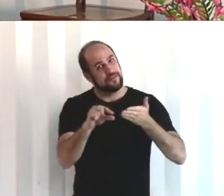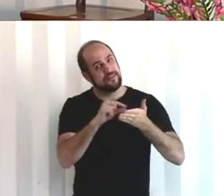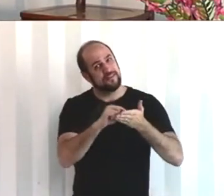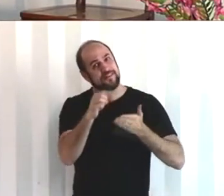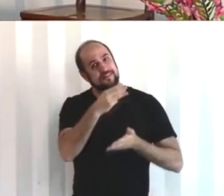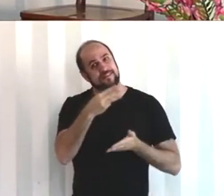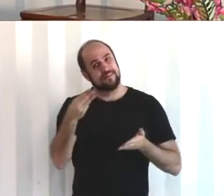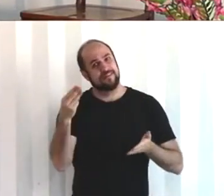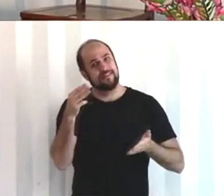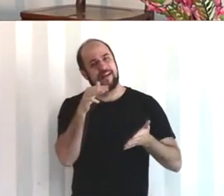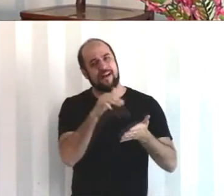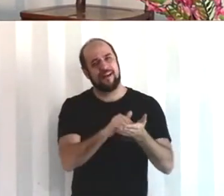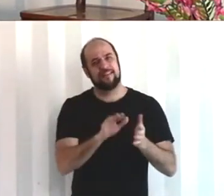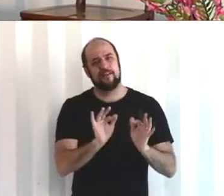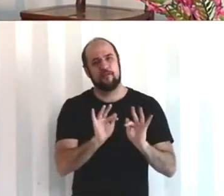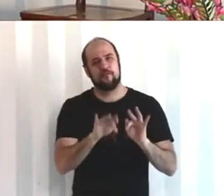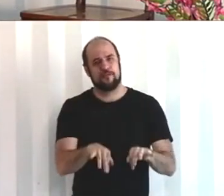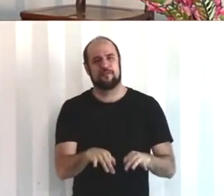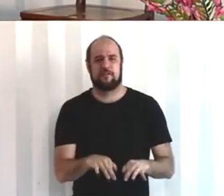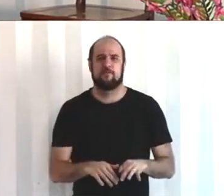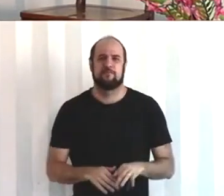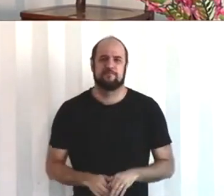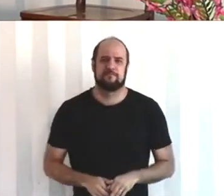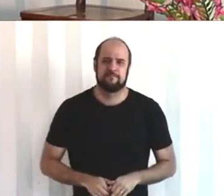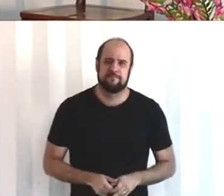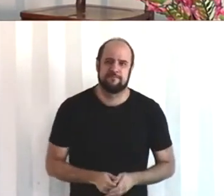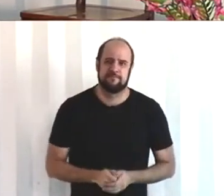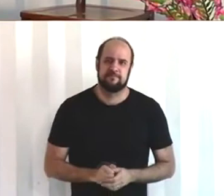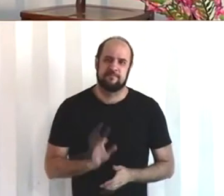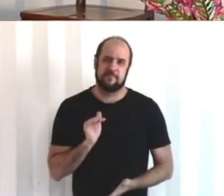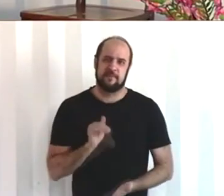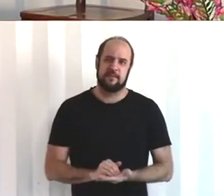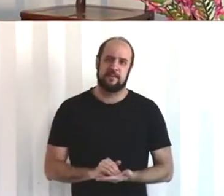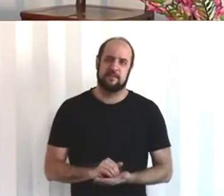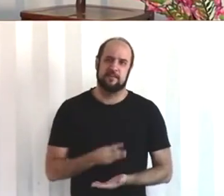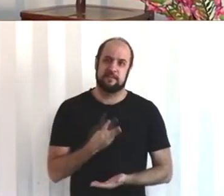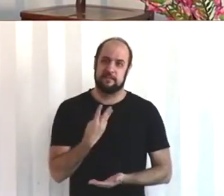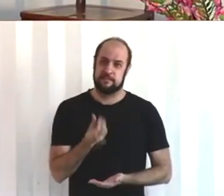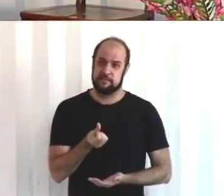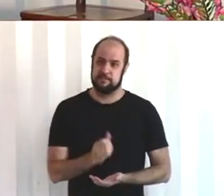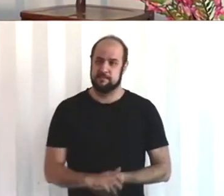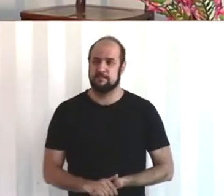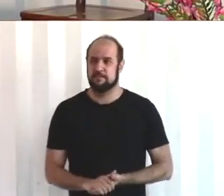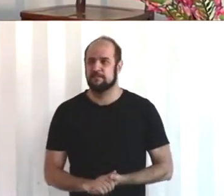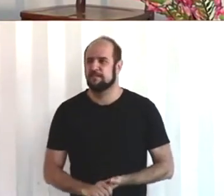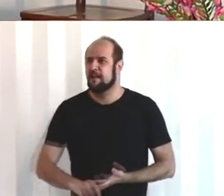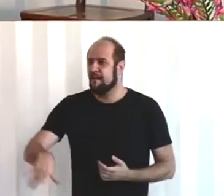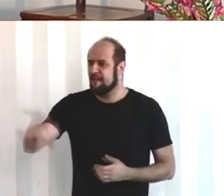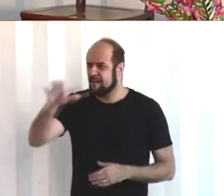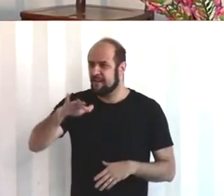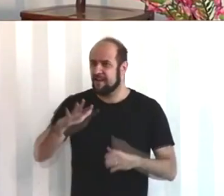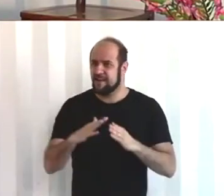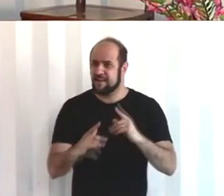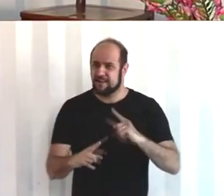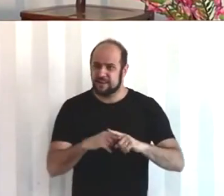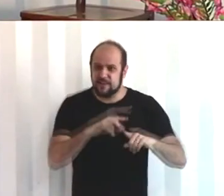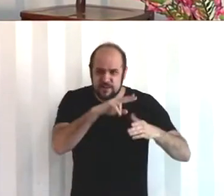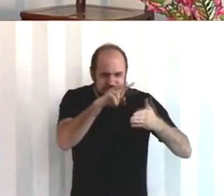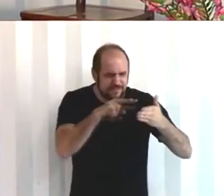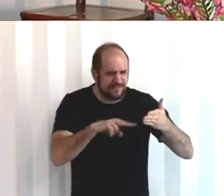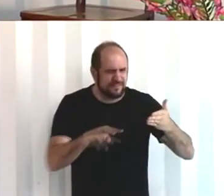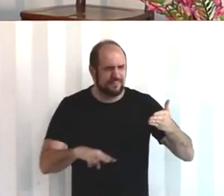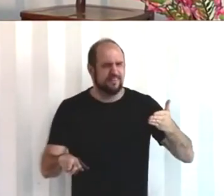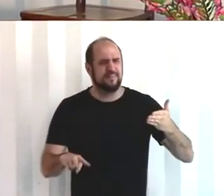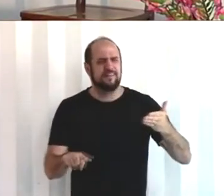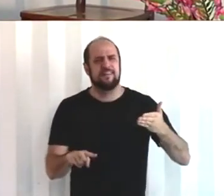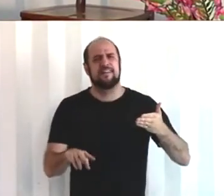33 até o final do capítulo, até aí o versículo 36. E a igreja vai ler isto crendo que este é o Deus que